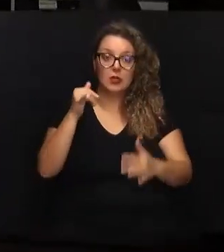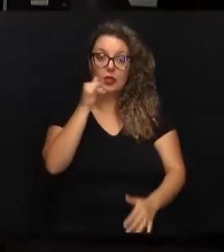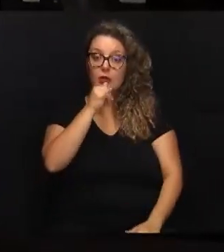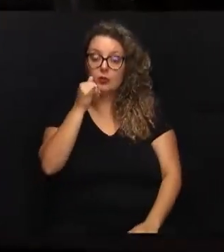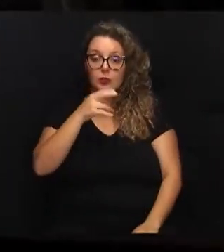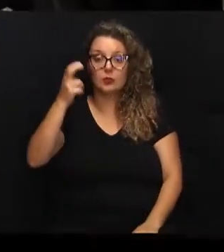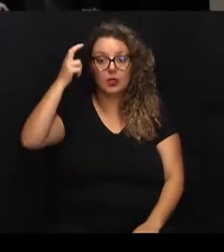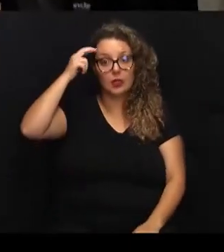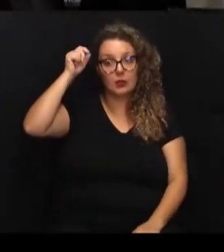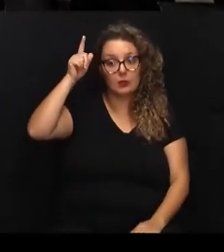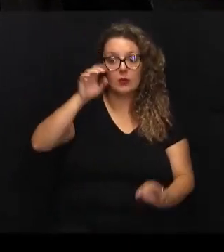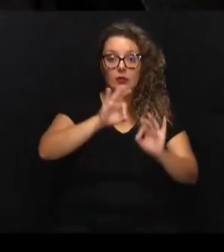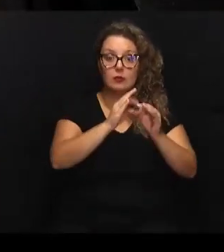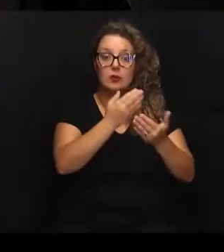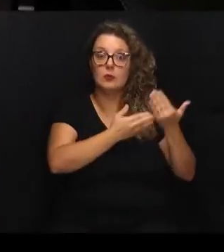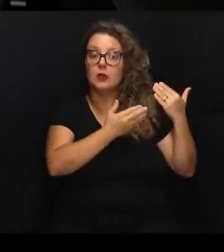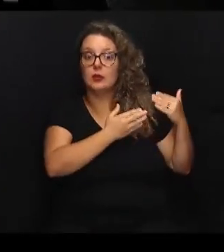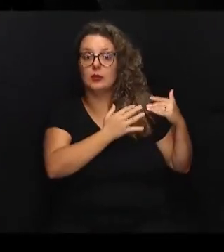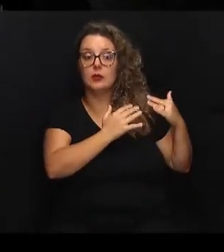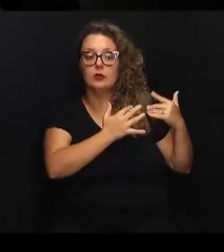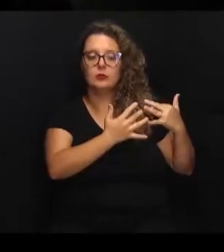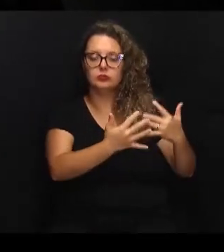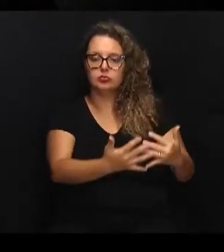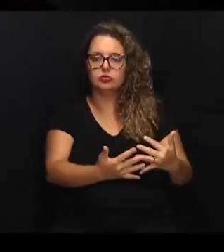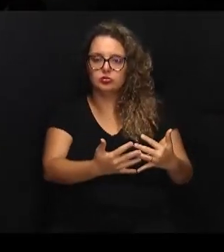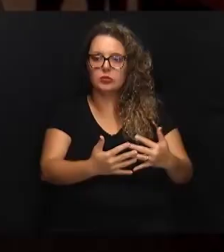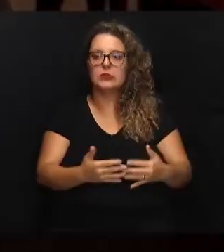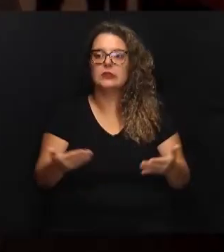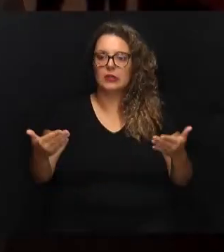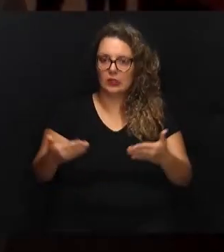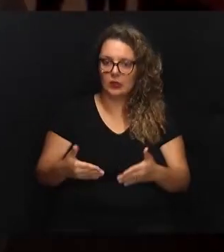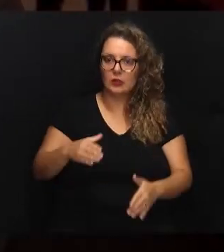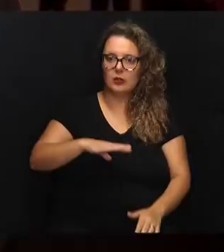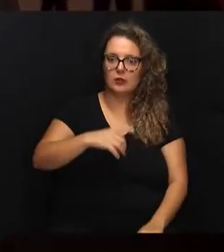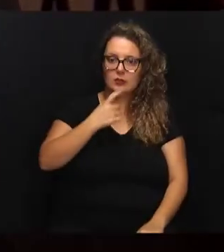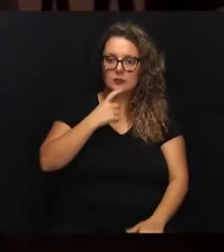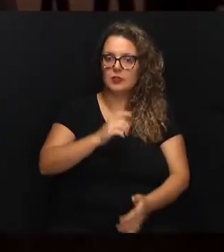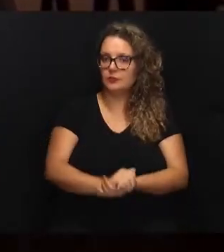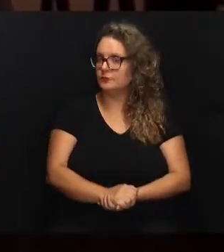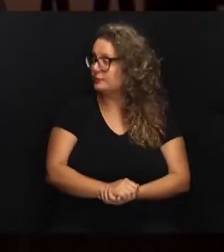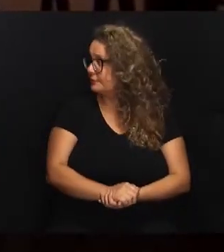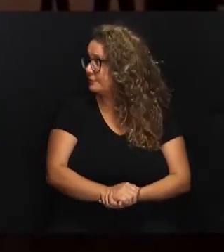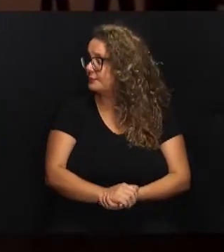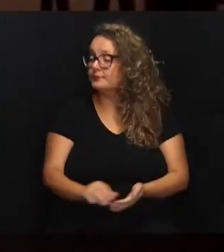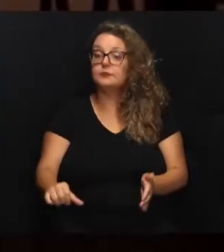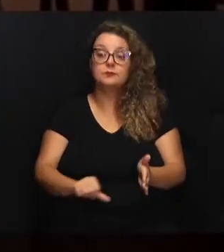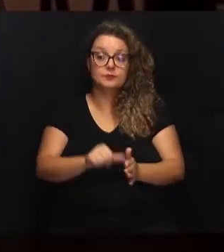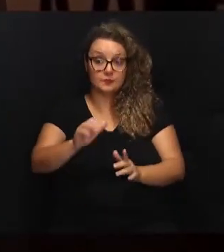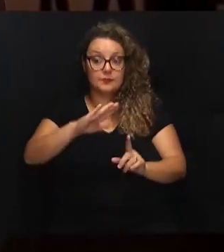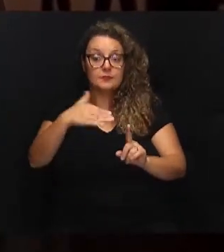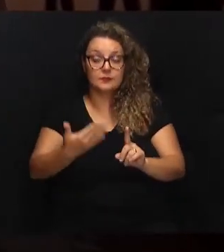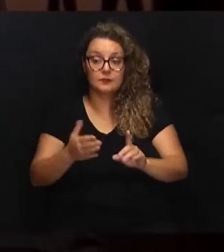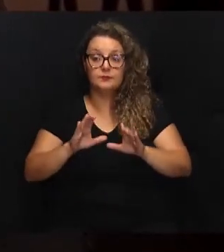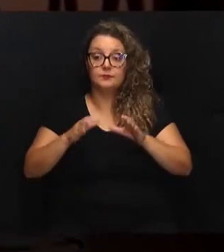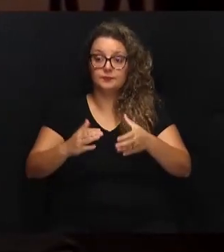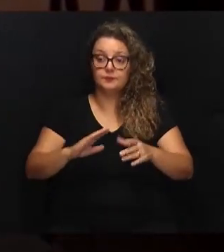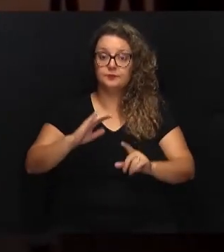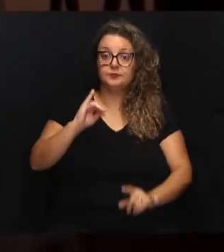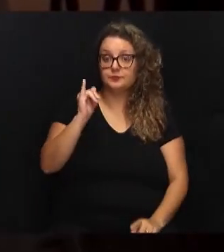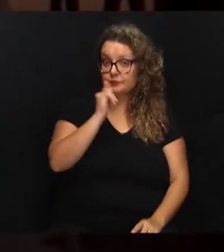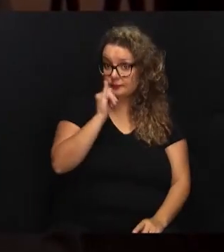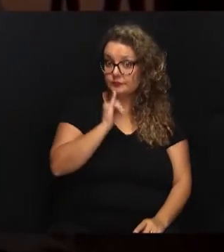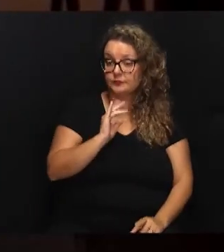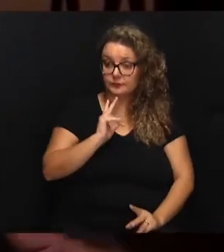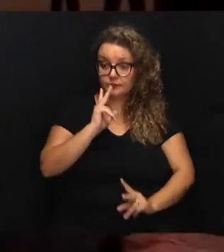e os descendentes que formam a população atual de Campinas. Primeiro é homenagear a comunidade italiana, que é muito